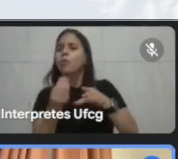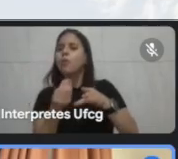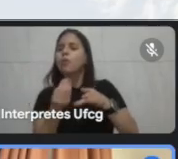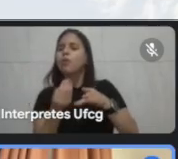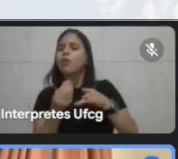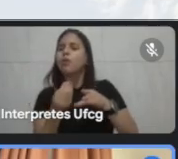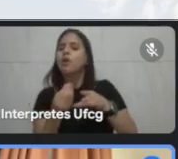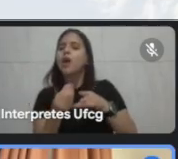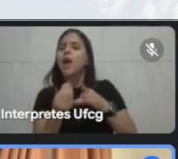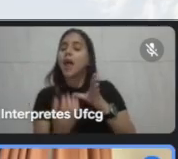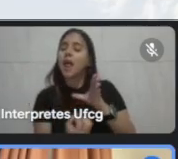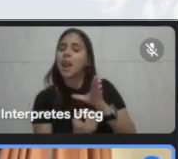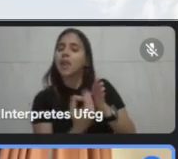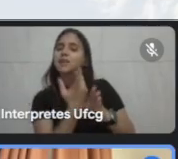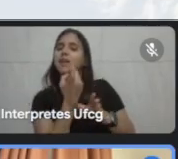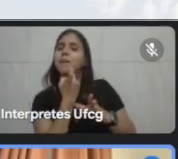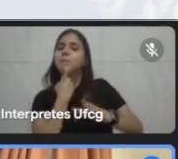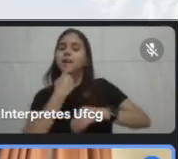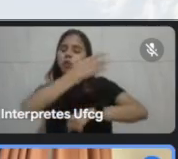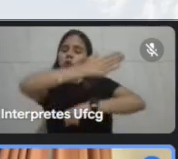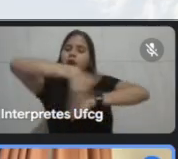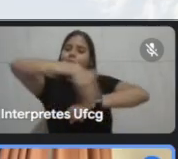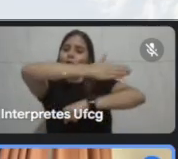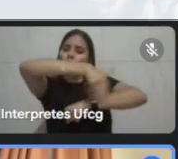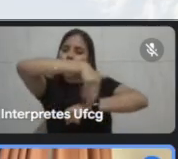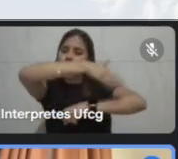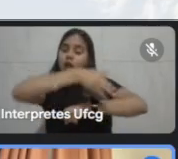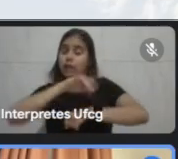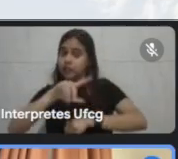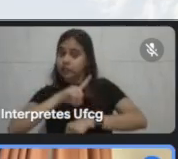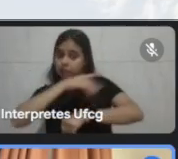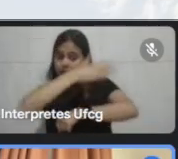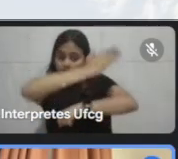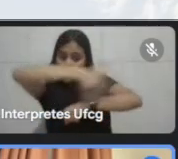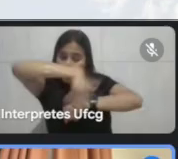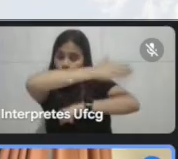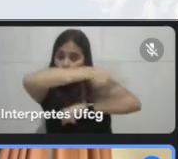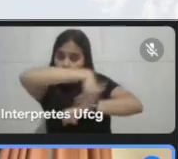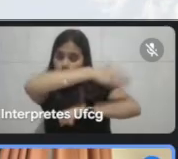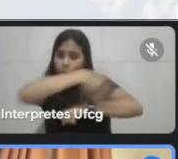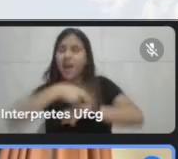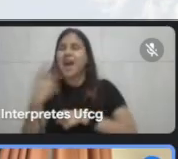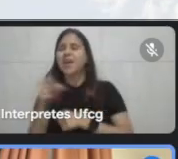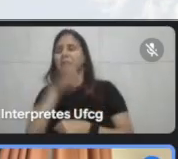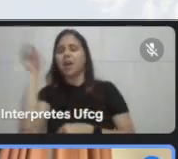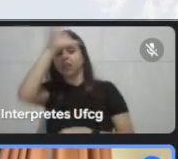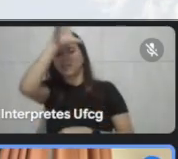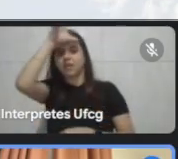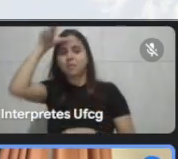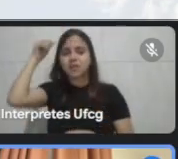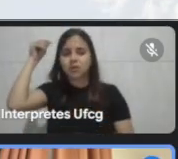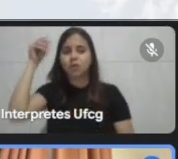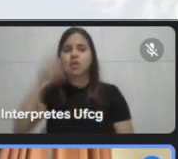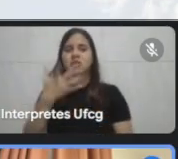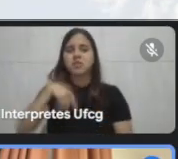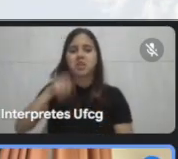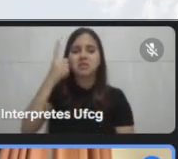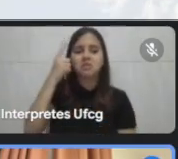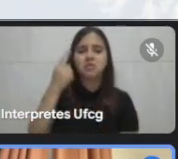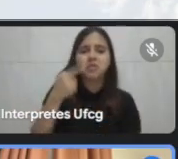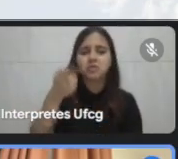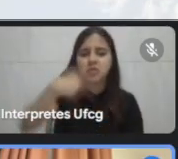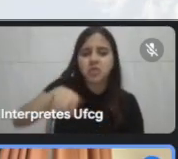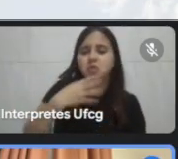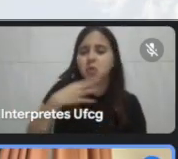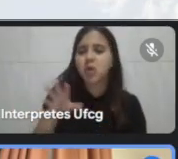algumas estradas. Então, quando você tem estrada, é justamente aquele fenômeno que ocorre na Amazônia, não sei se vocês acompanham, a gente tem